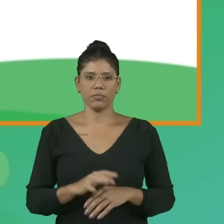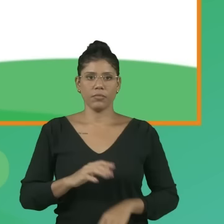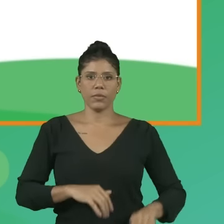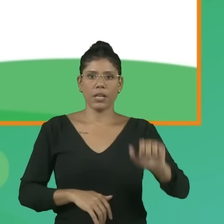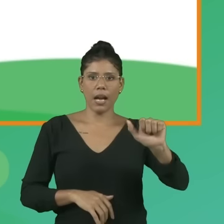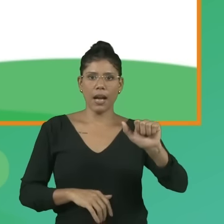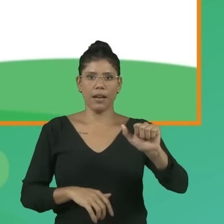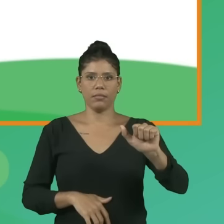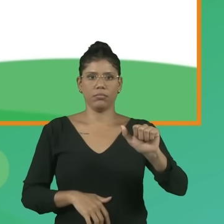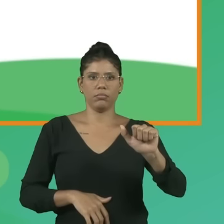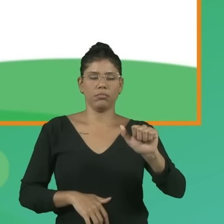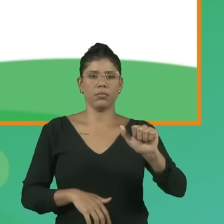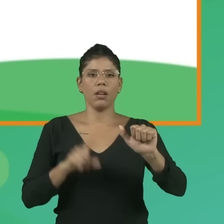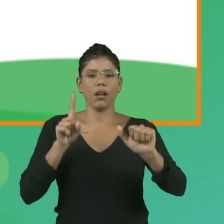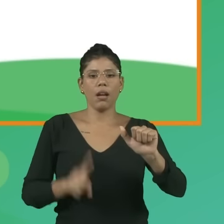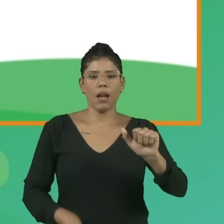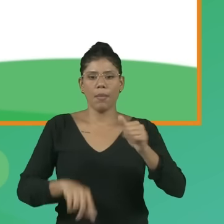dos laços familiares,